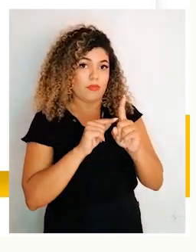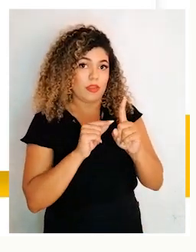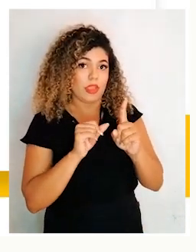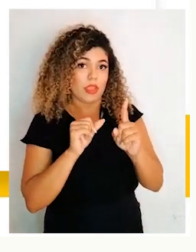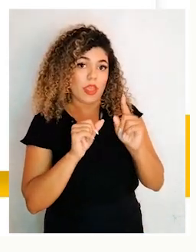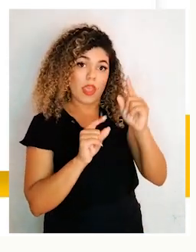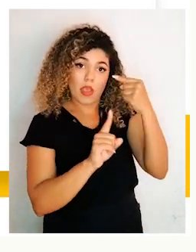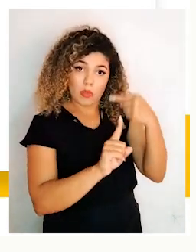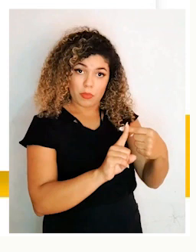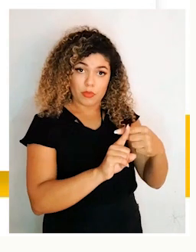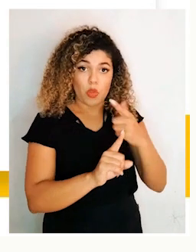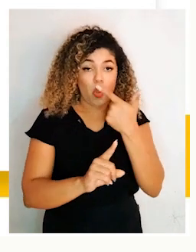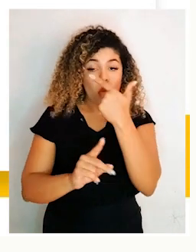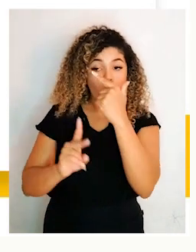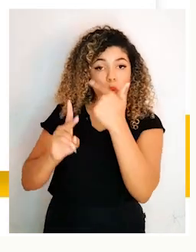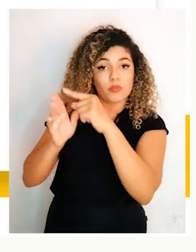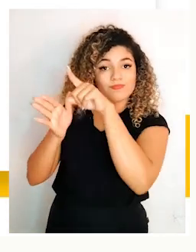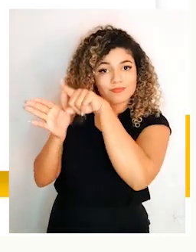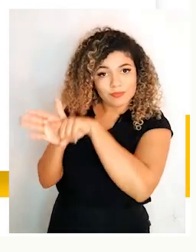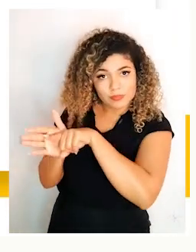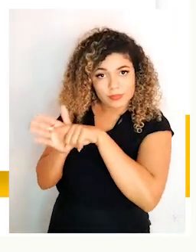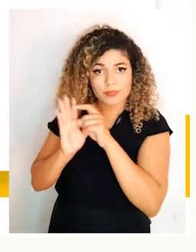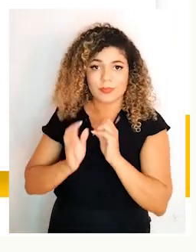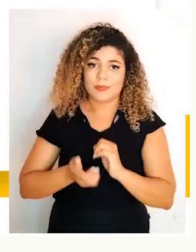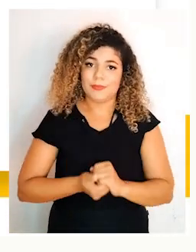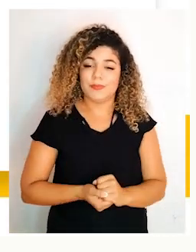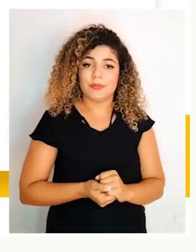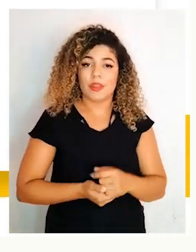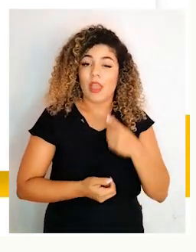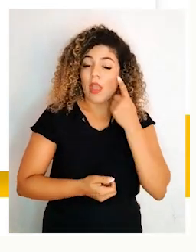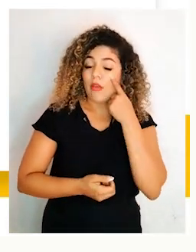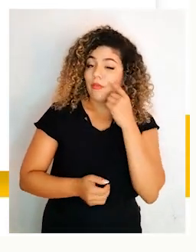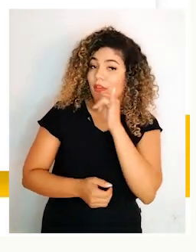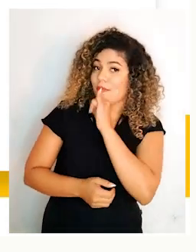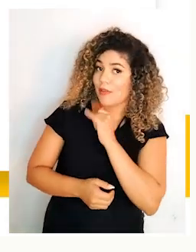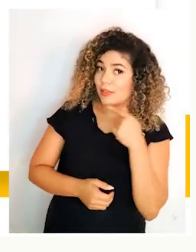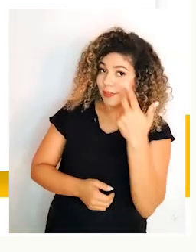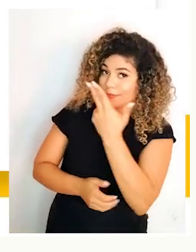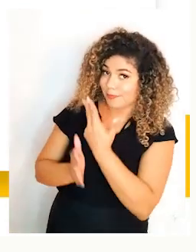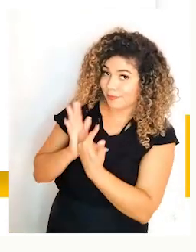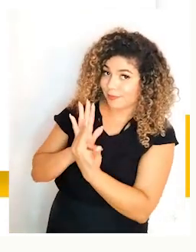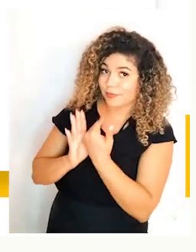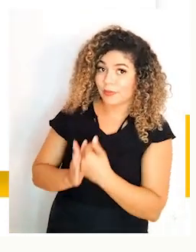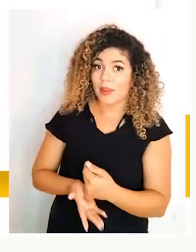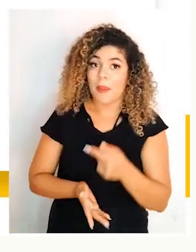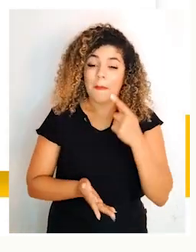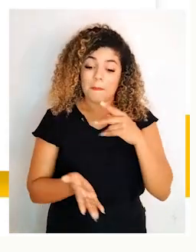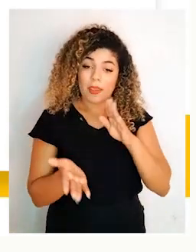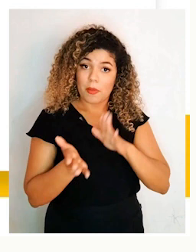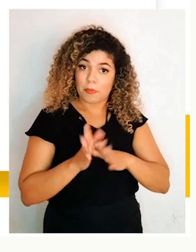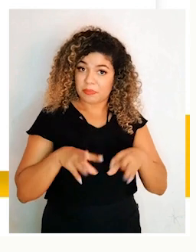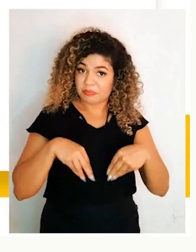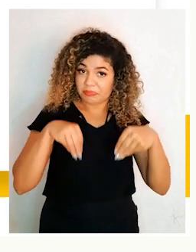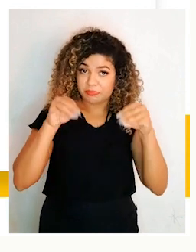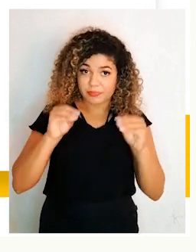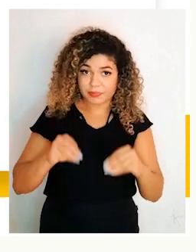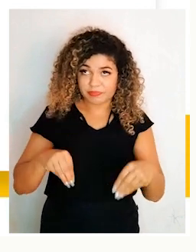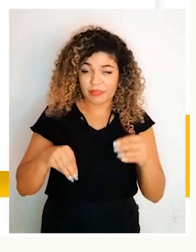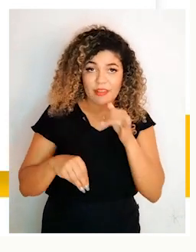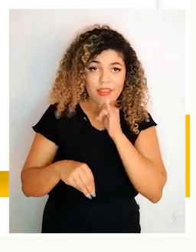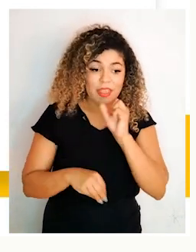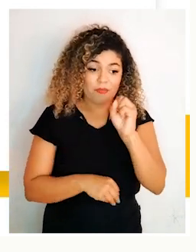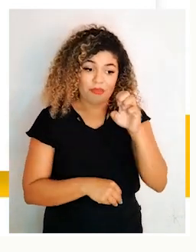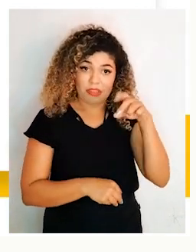carga positiva e o outro com a carga negativa. Aqui você tem um exemplo na imagem. Você está atritando um pedaço de tecido, como a